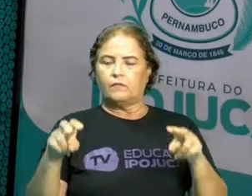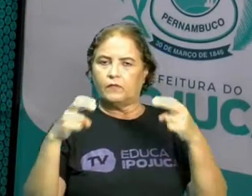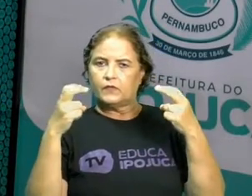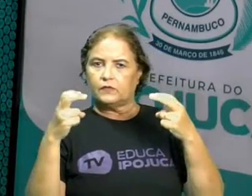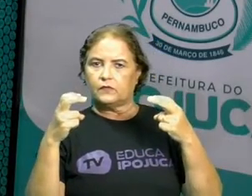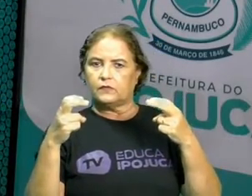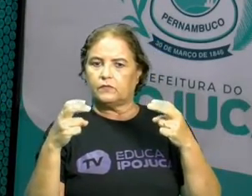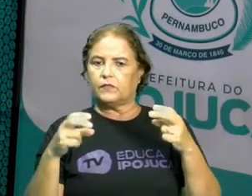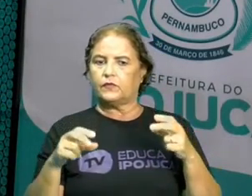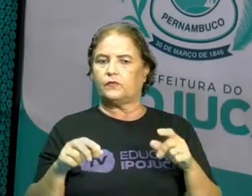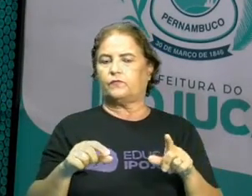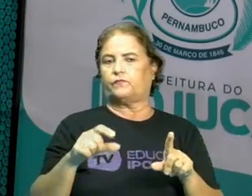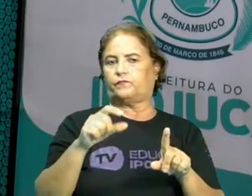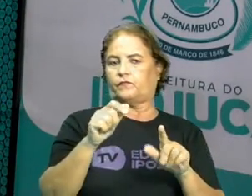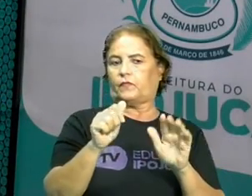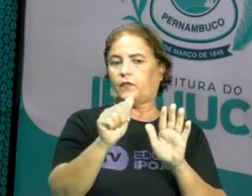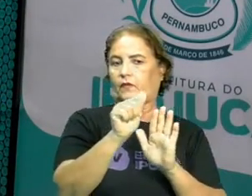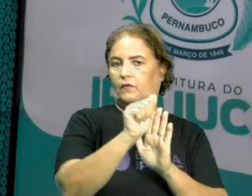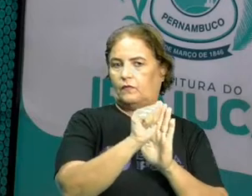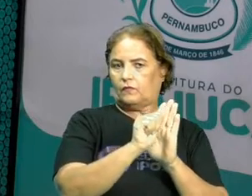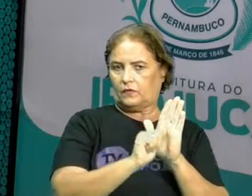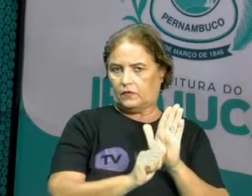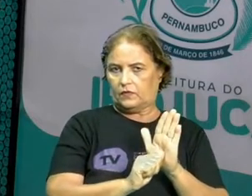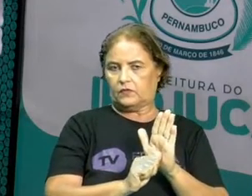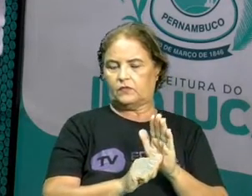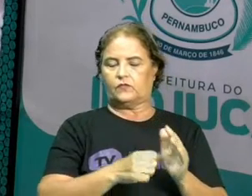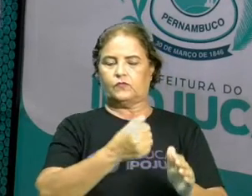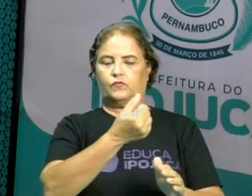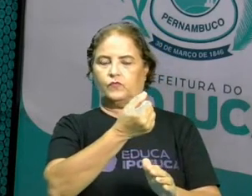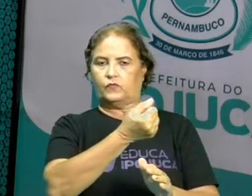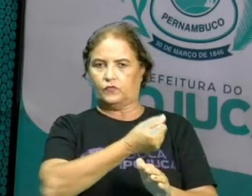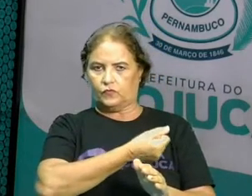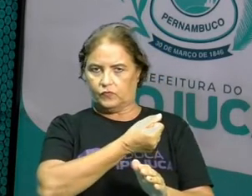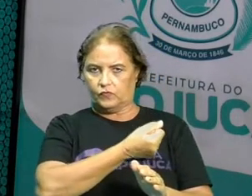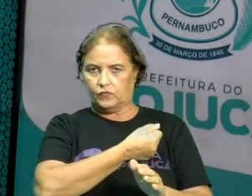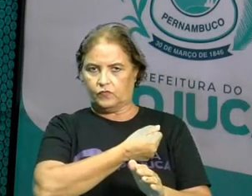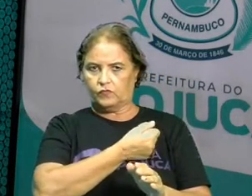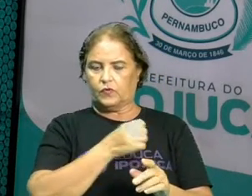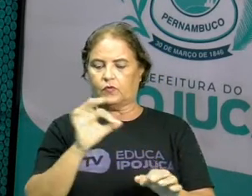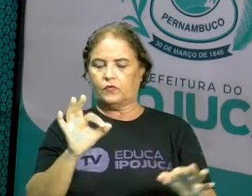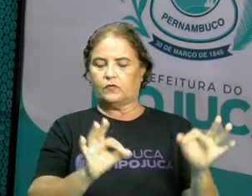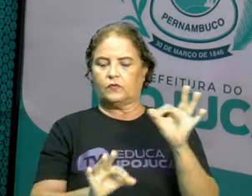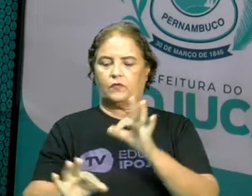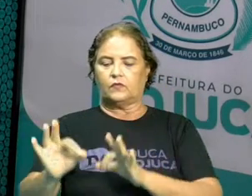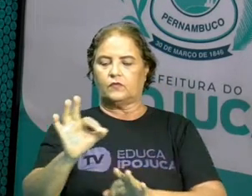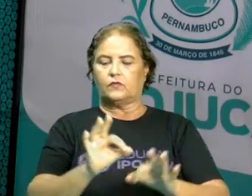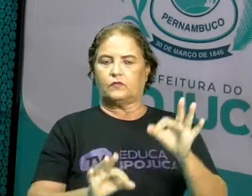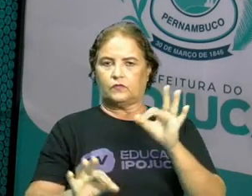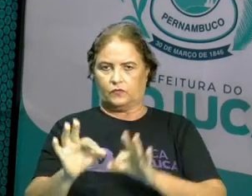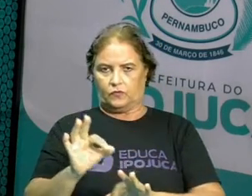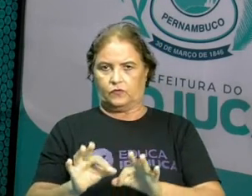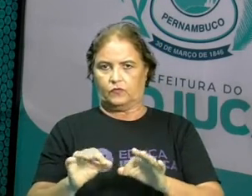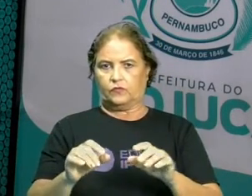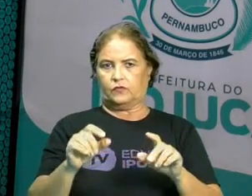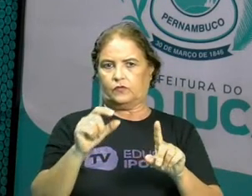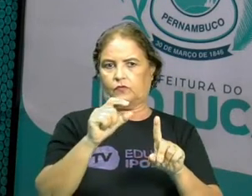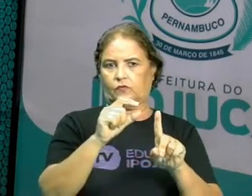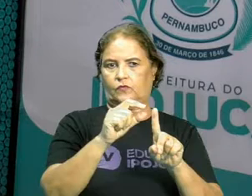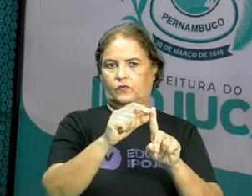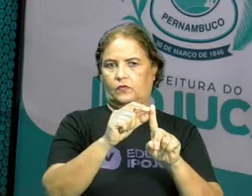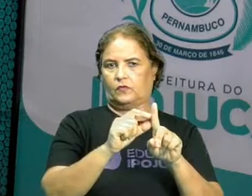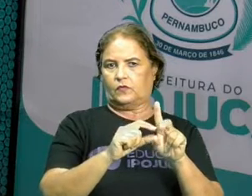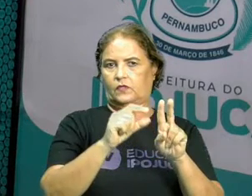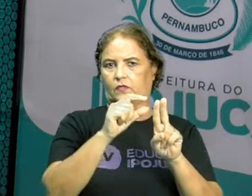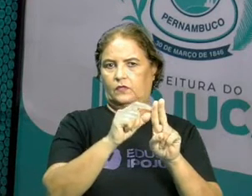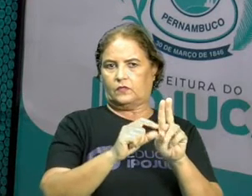algarismo e número, entre as ordens de unidade, dezena e centena e também entre as classes.